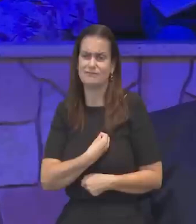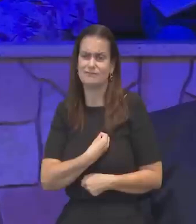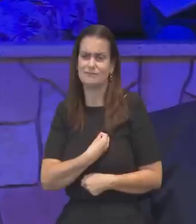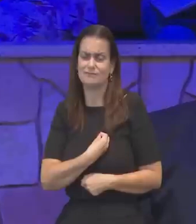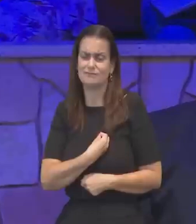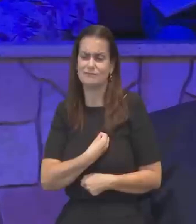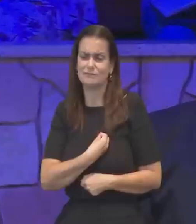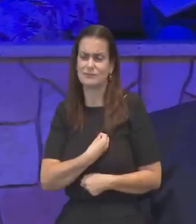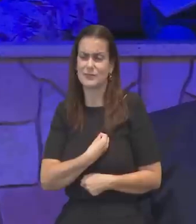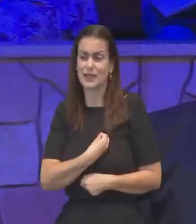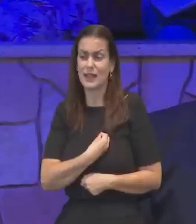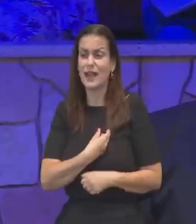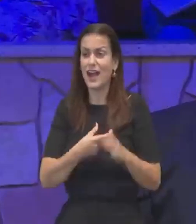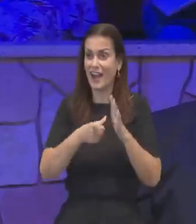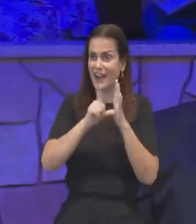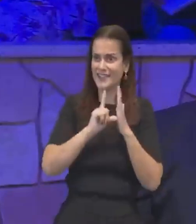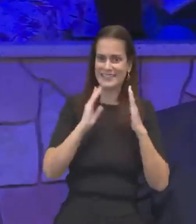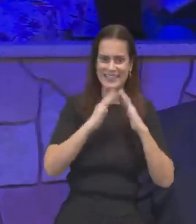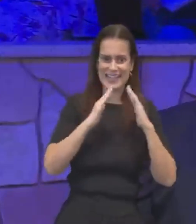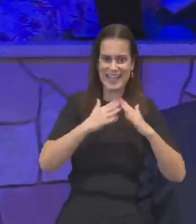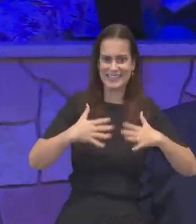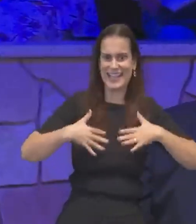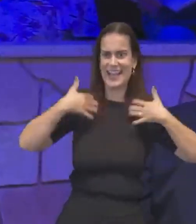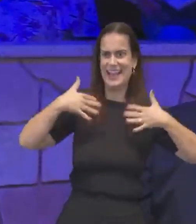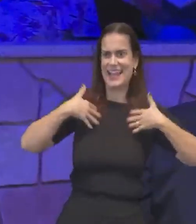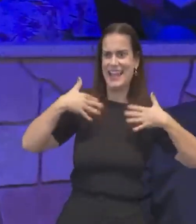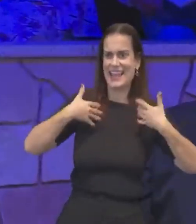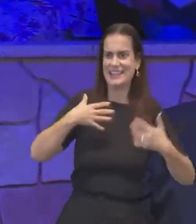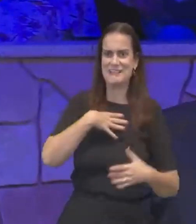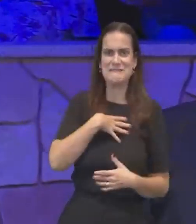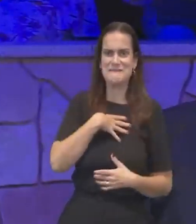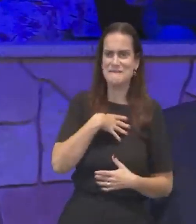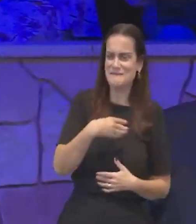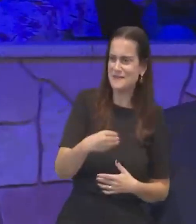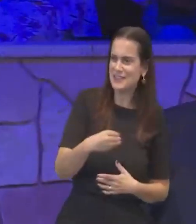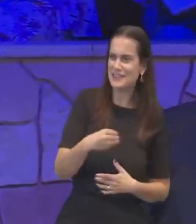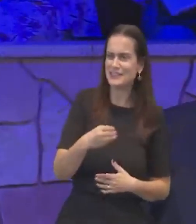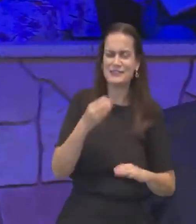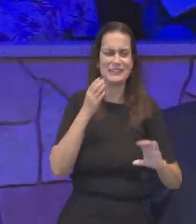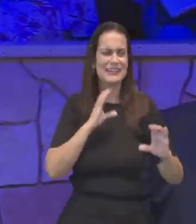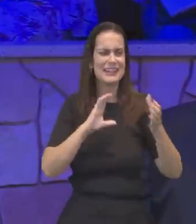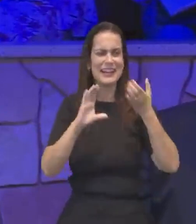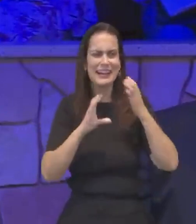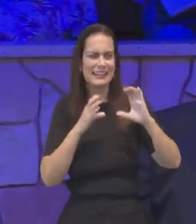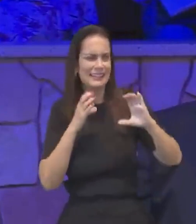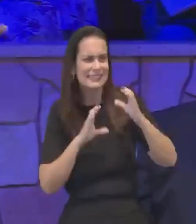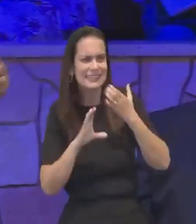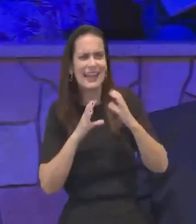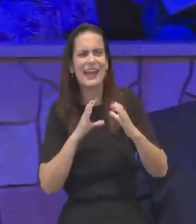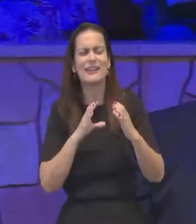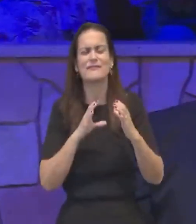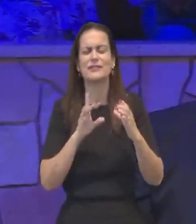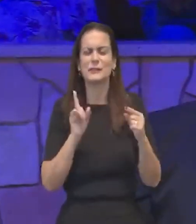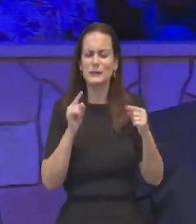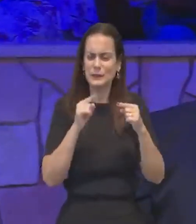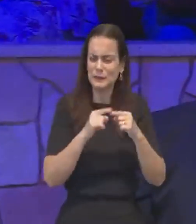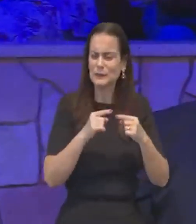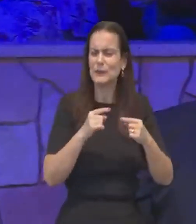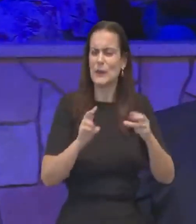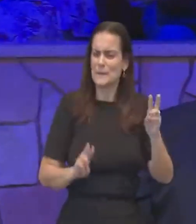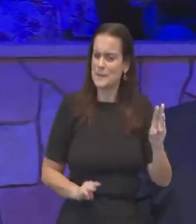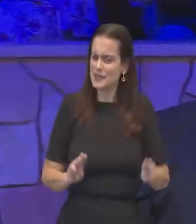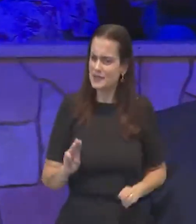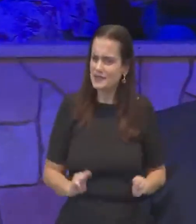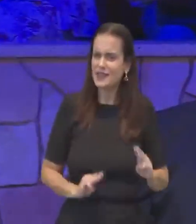E era uma casa alegre, os filhos do pastor Jeremias que cantavam, que estavam envolvidos nos ministérios da